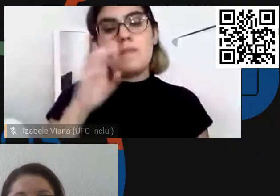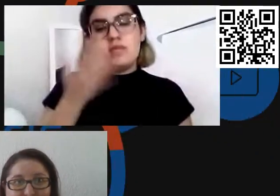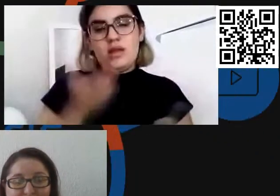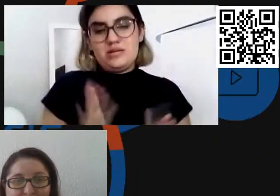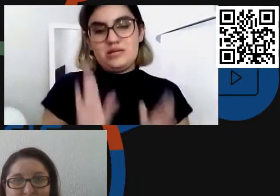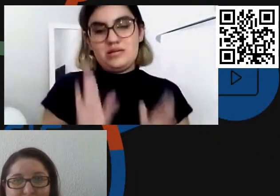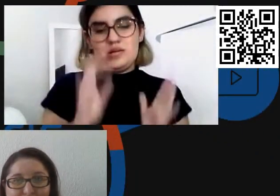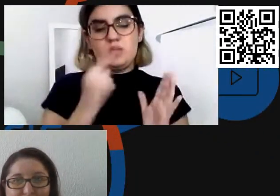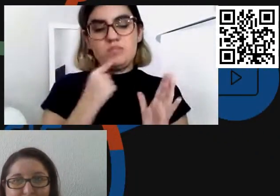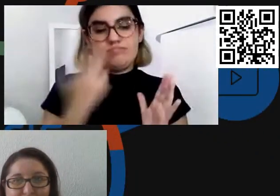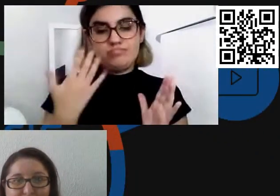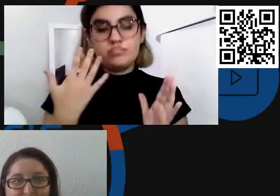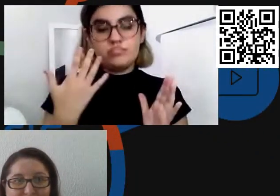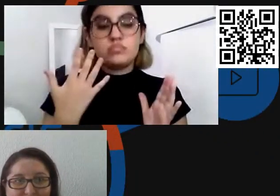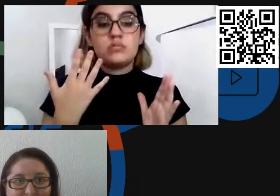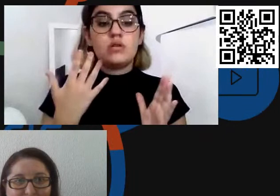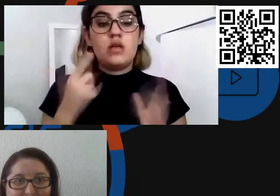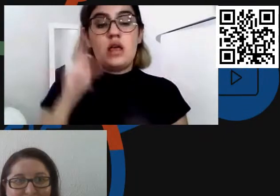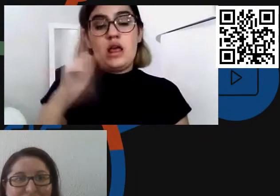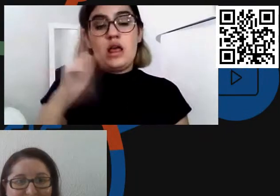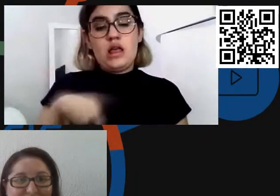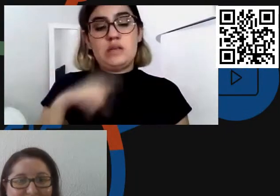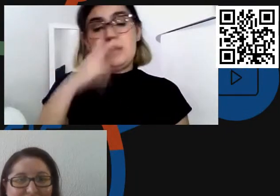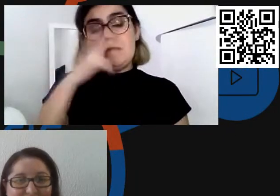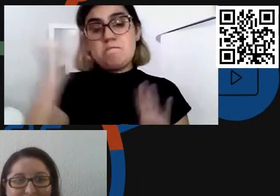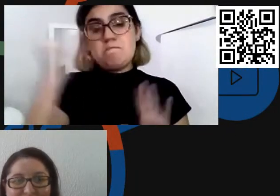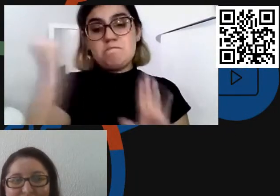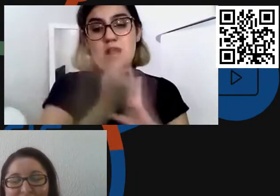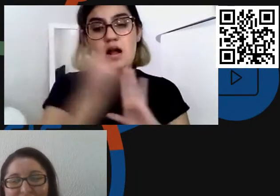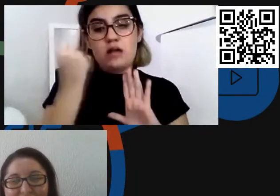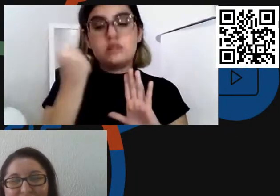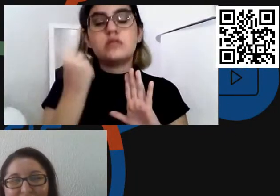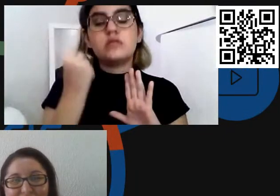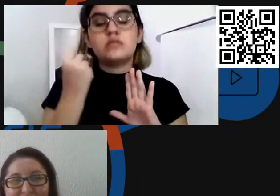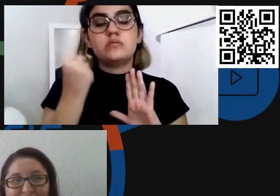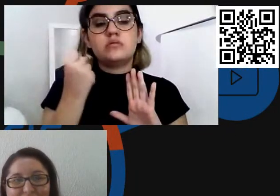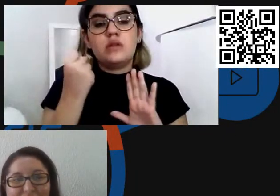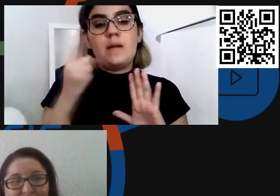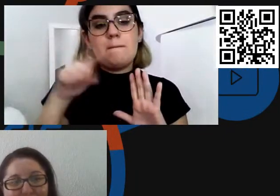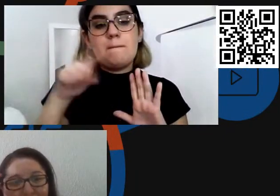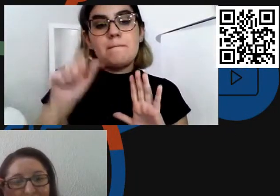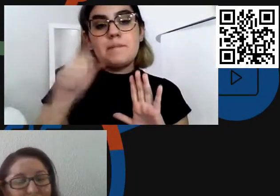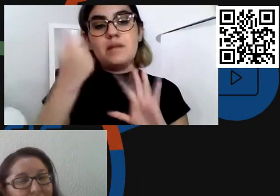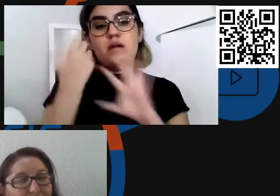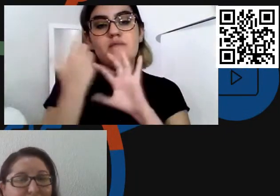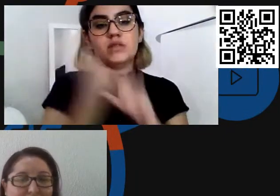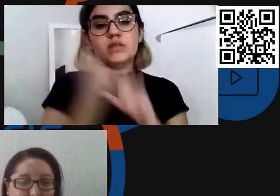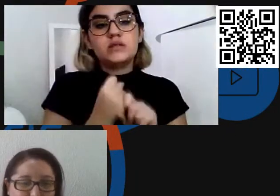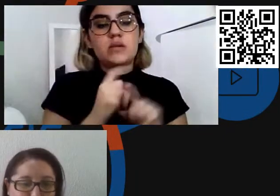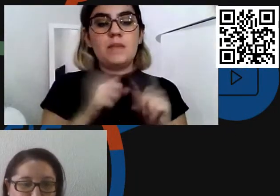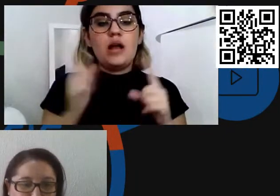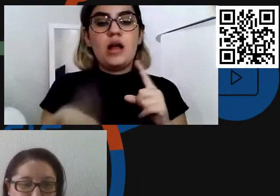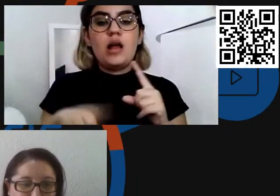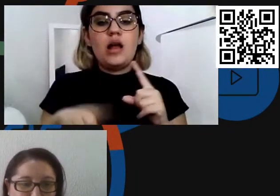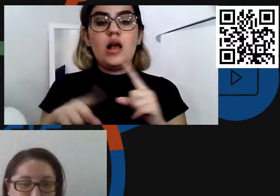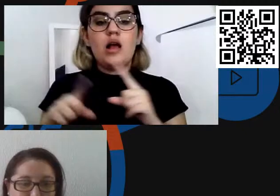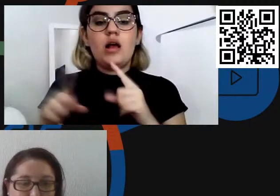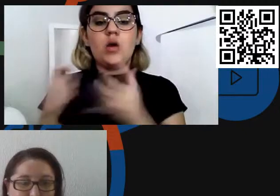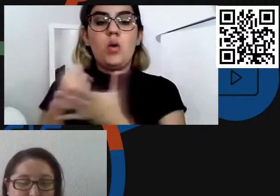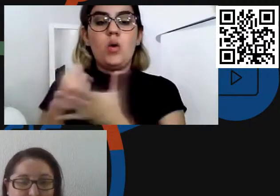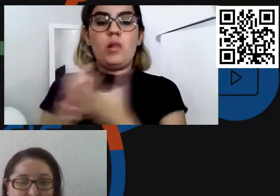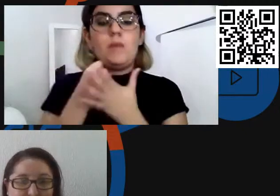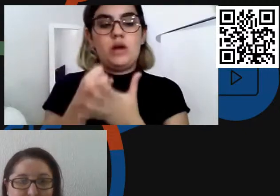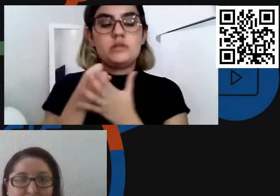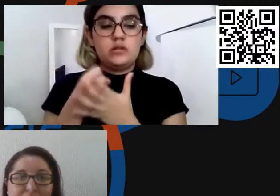esse já ficou até o símbolo, né? Que foi uma das primeiras revisões deles, mas é uma colaboração que a gente fala assim, né? Mas é uma colaboração que